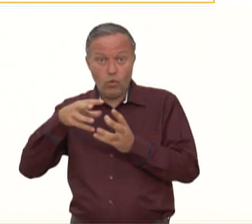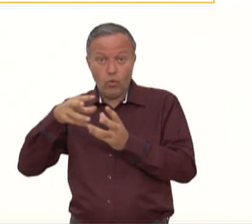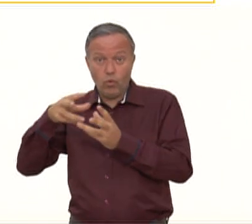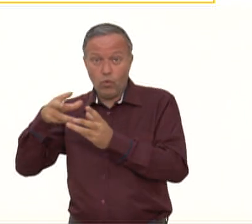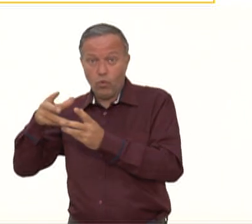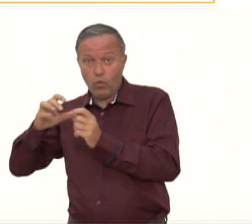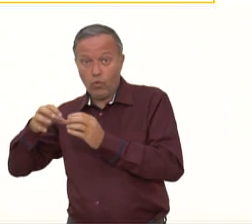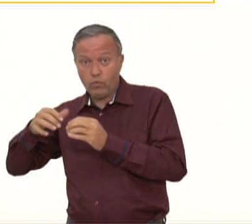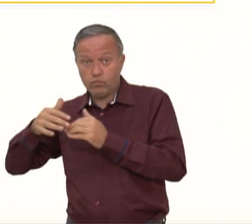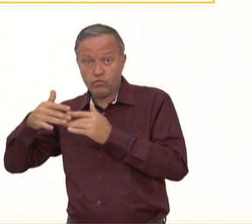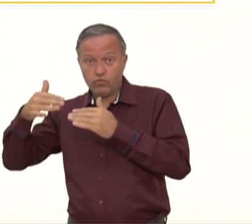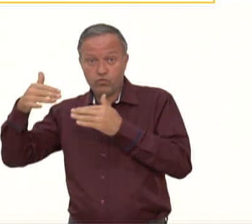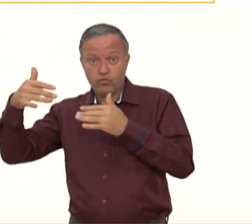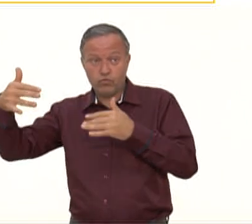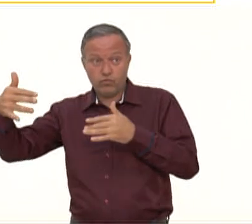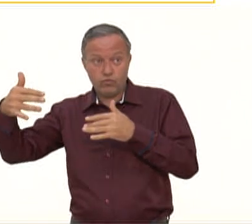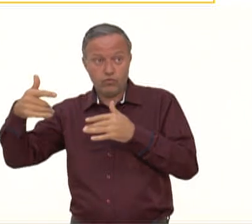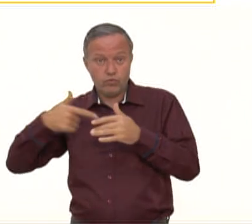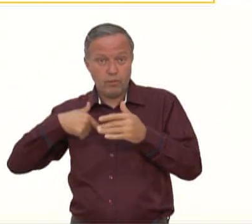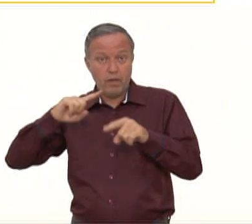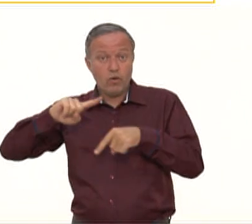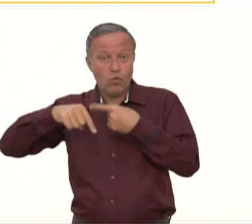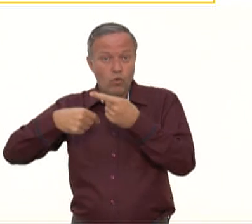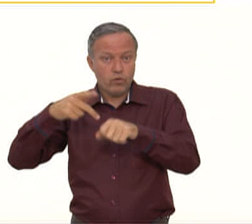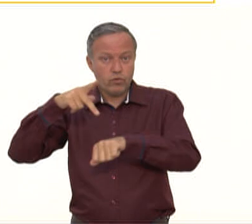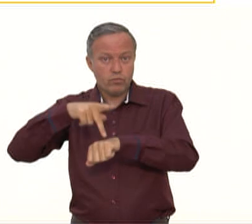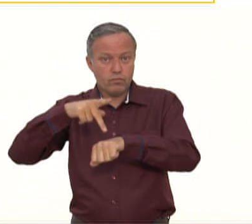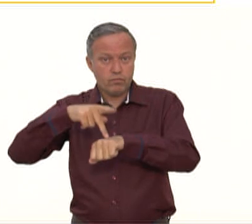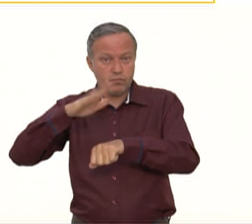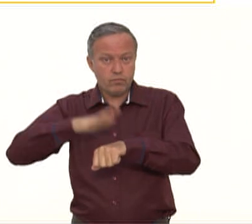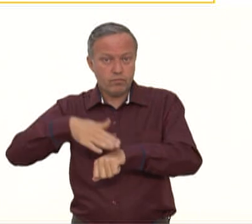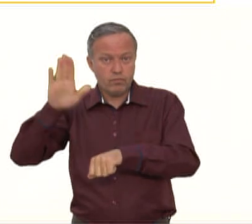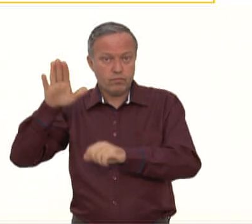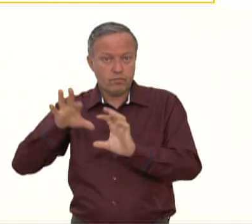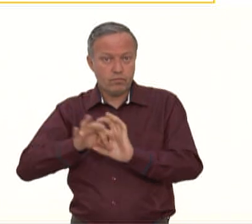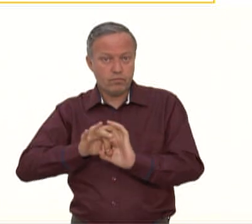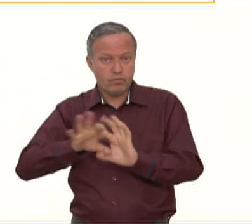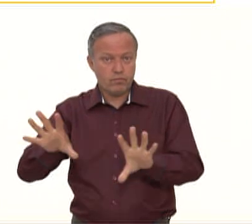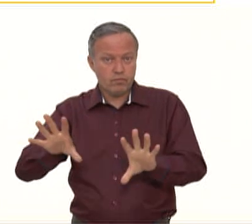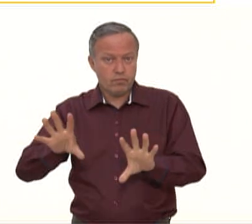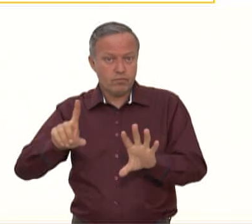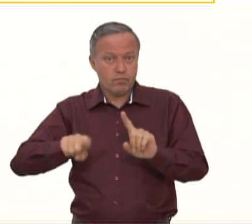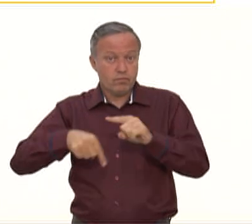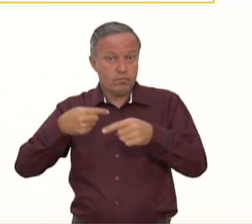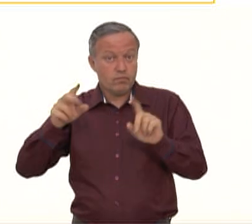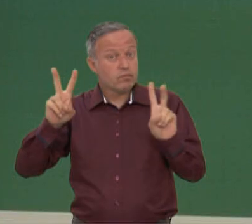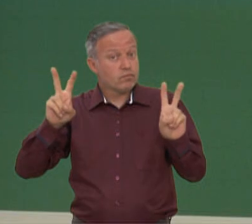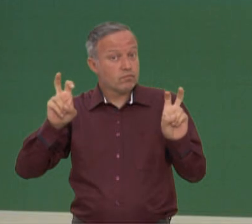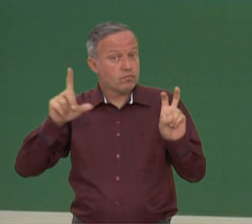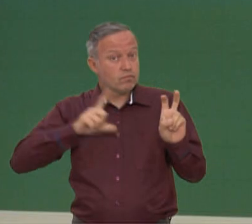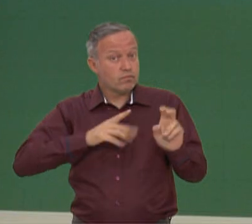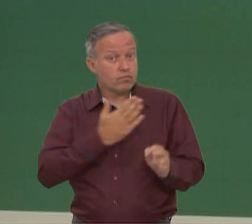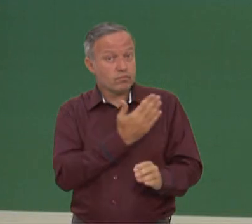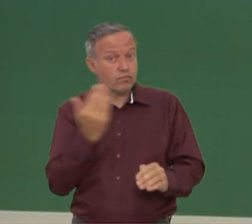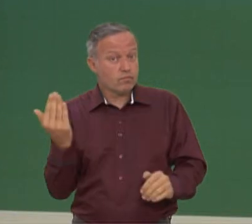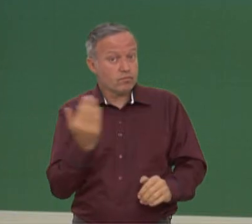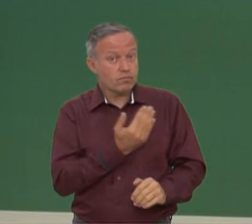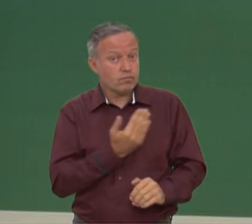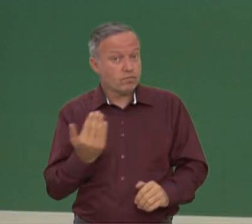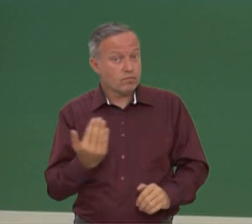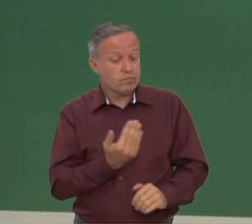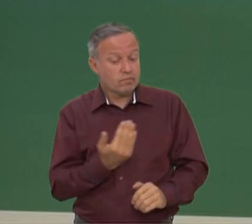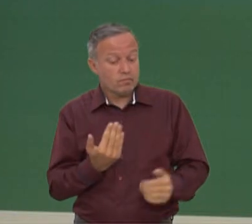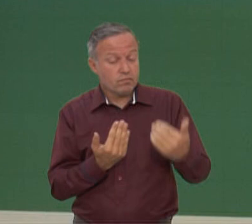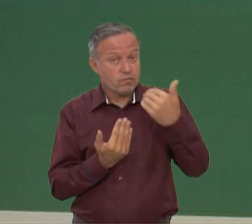maior dependência entre os países. Então, esses são os temas que surgem aí quando falamos em ordem mundial, nova